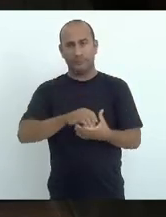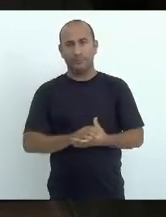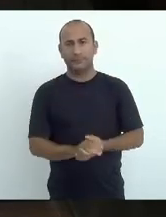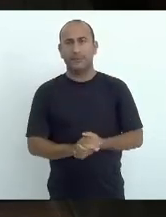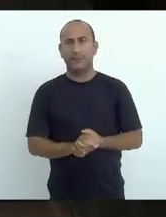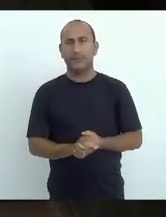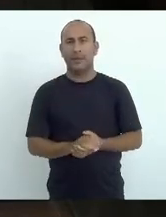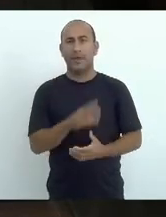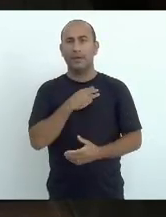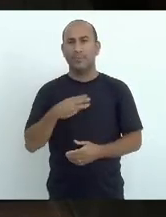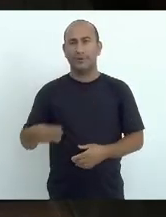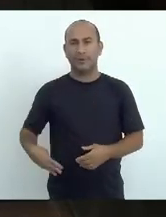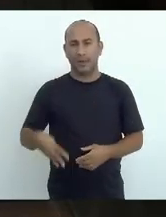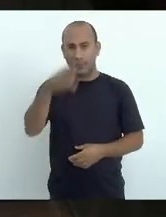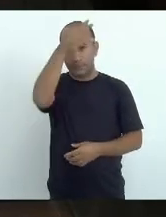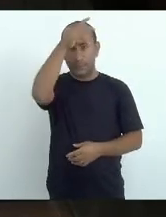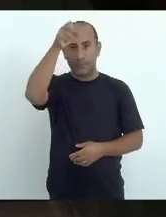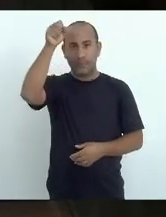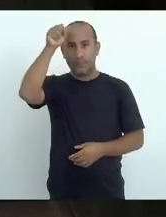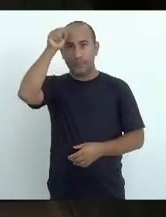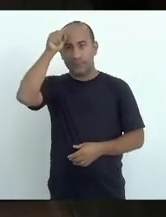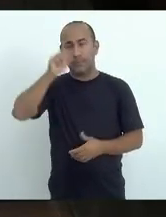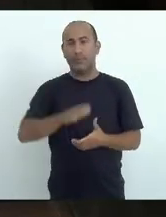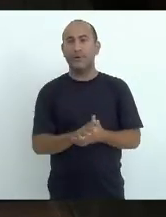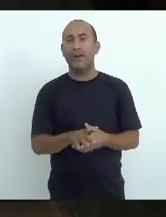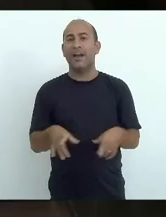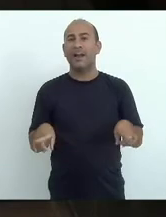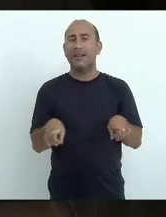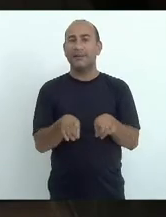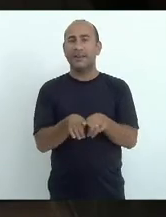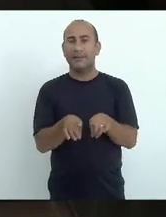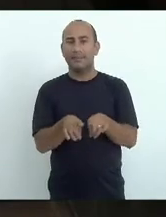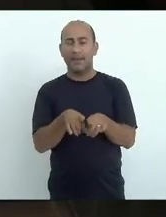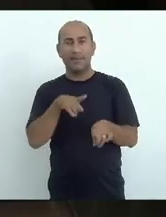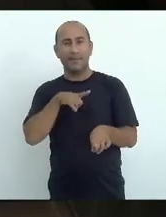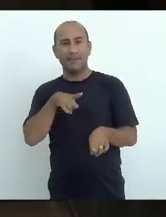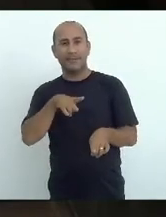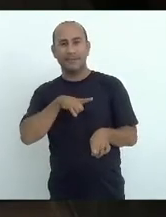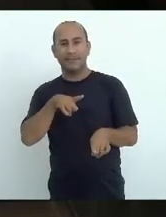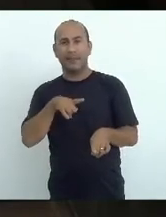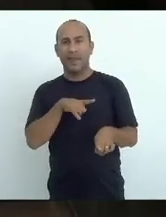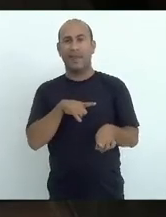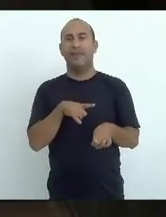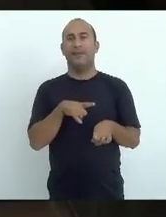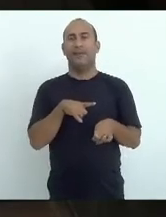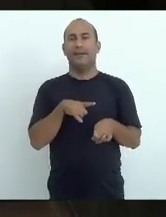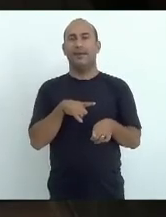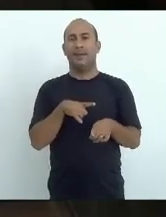E o Ministério Público tem uma folha corrida